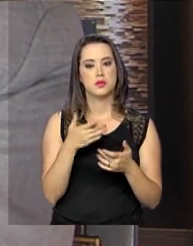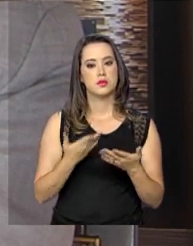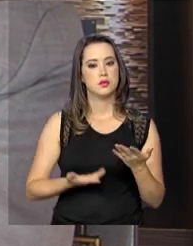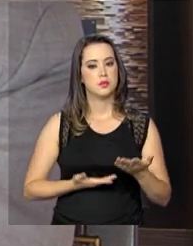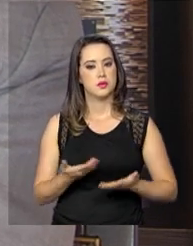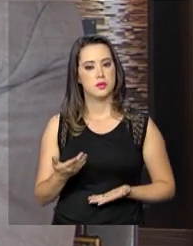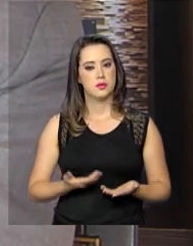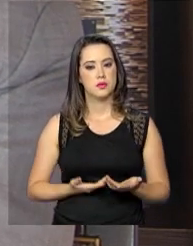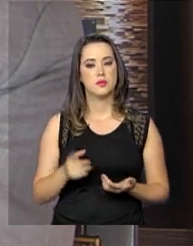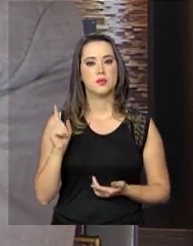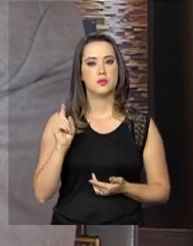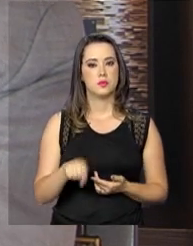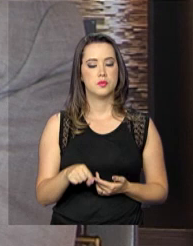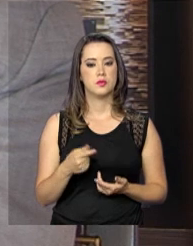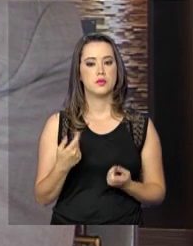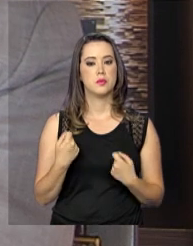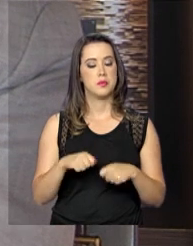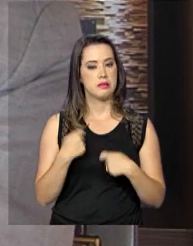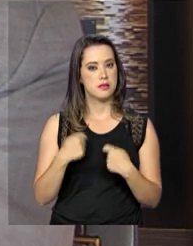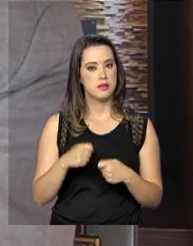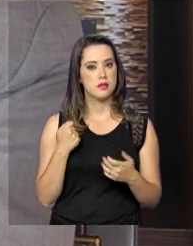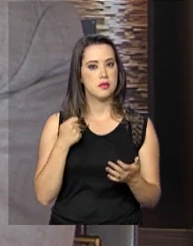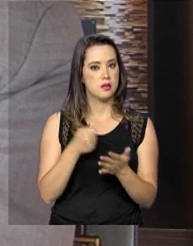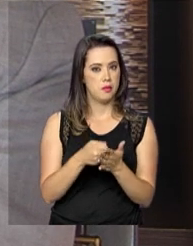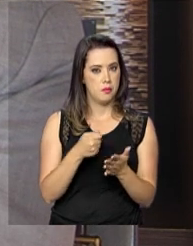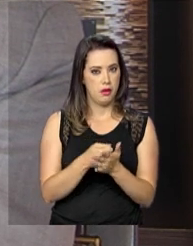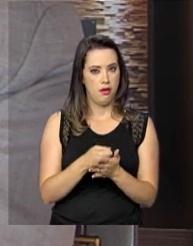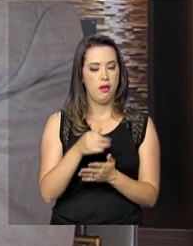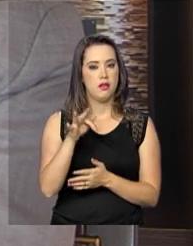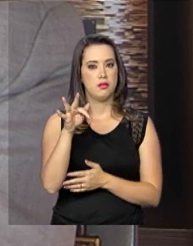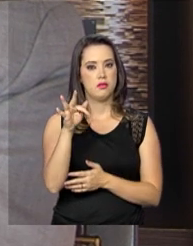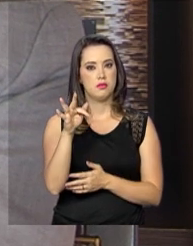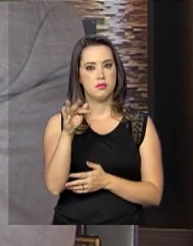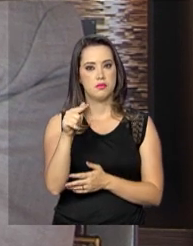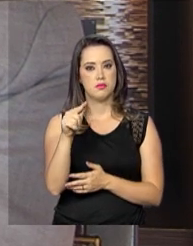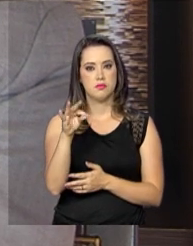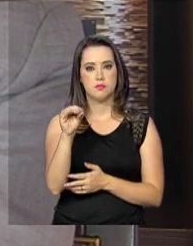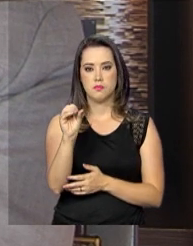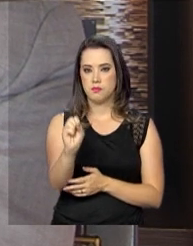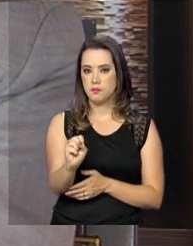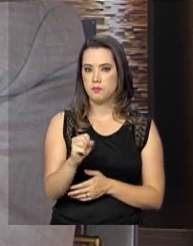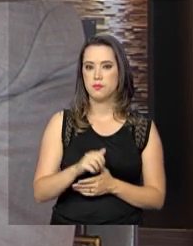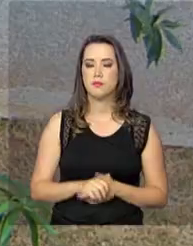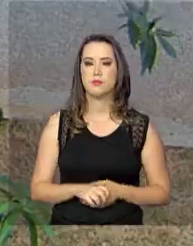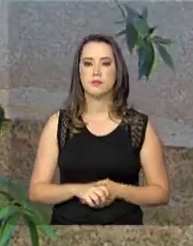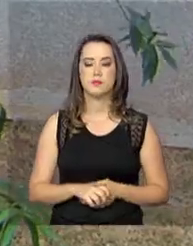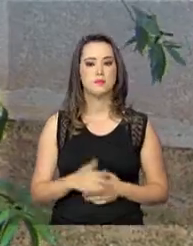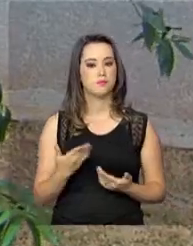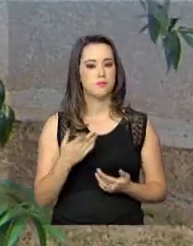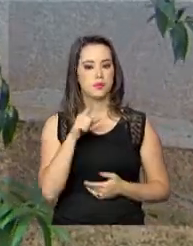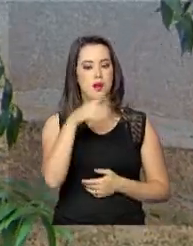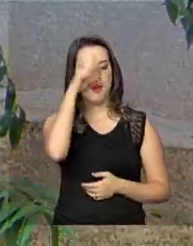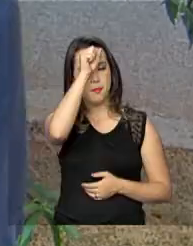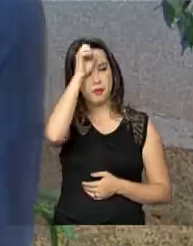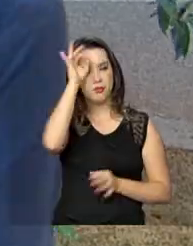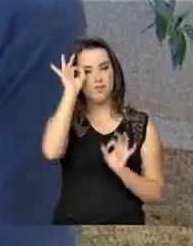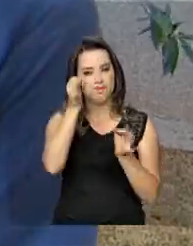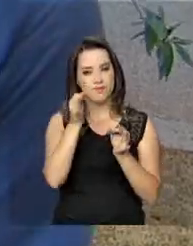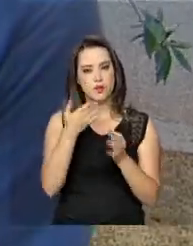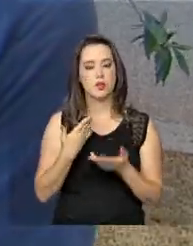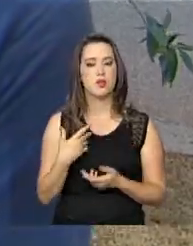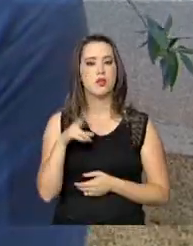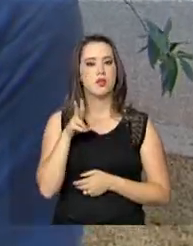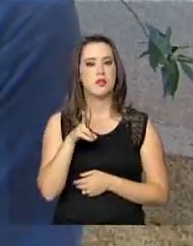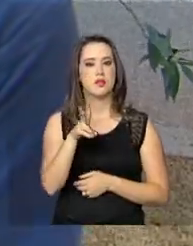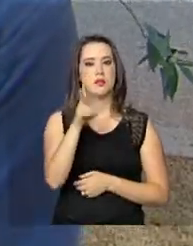serviço é implica na no pagamento do fgts final do aprendeu a lição e não